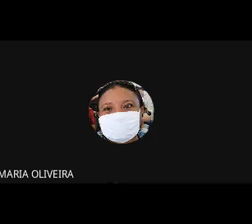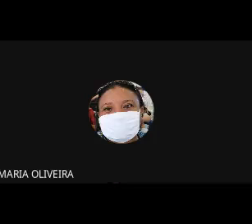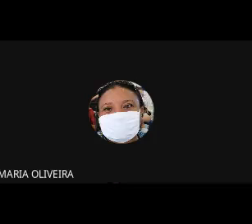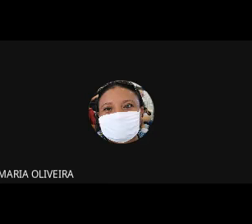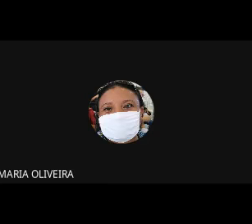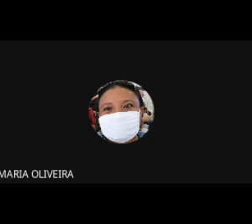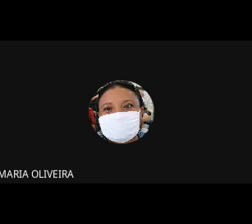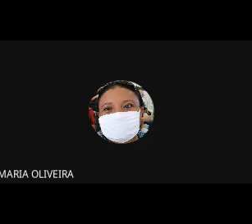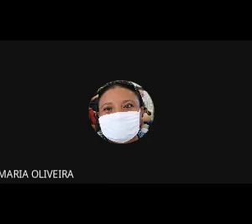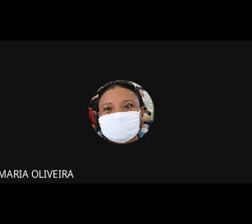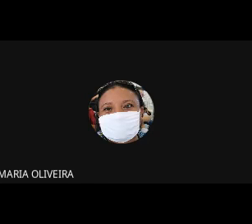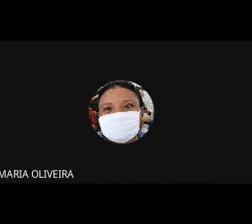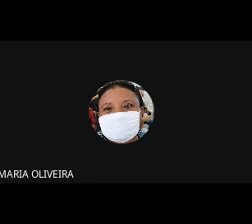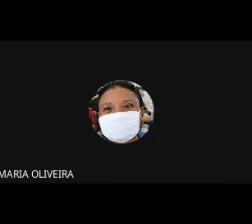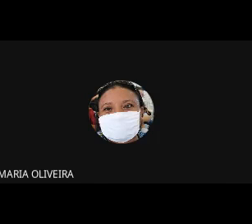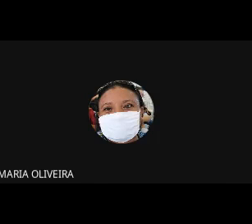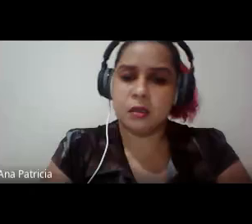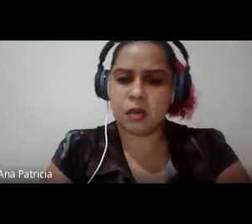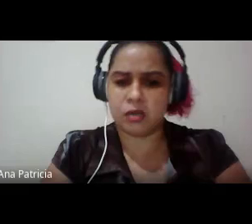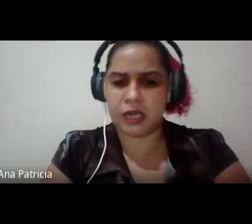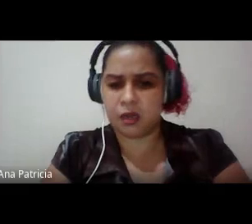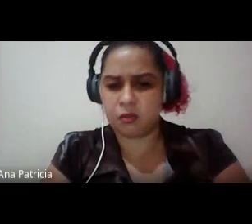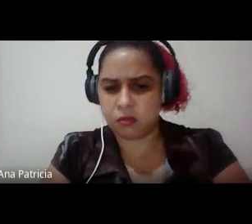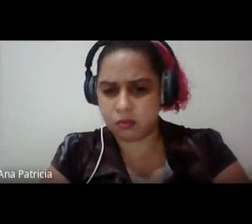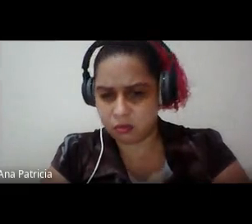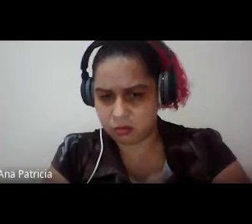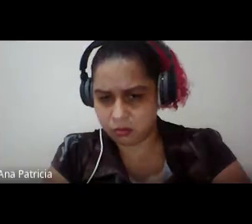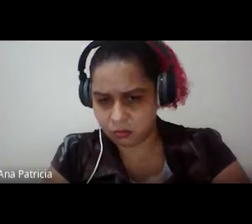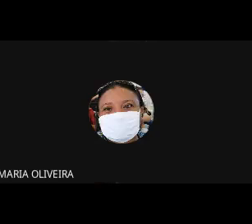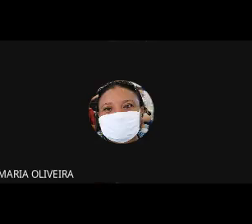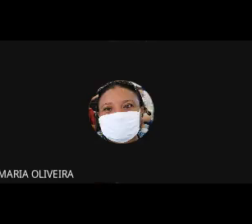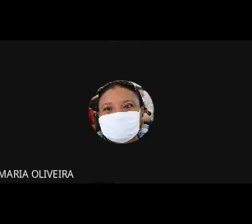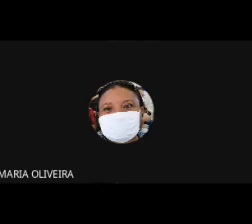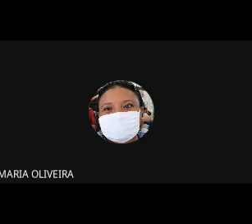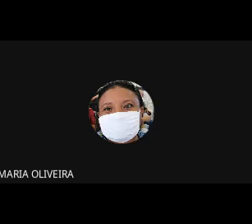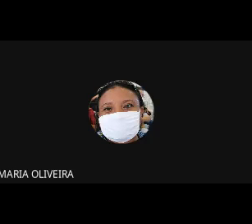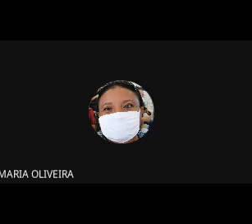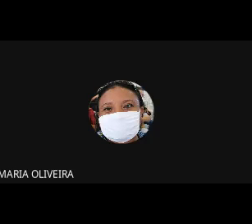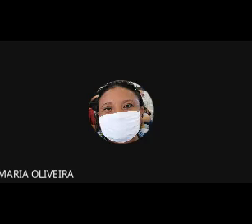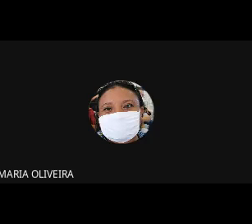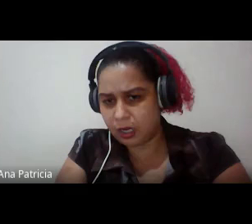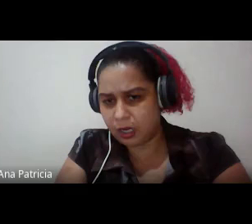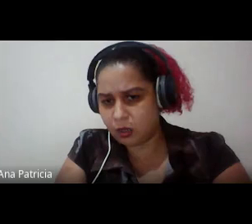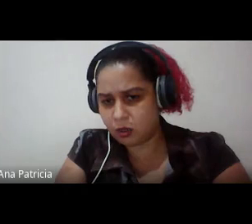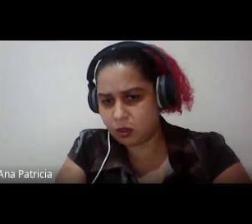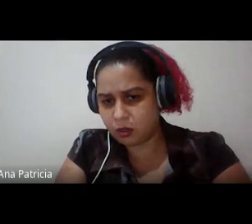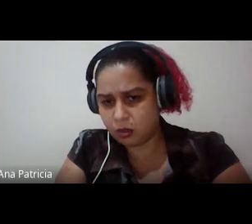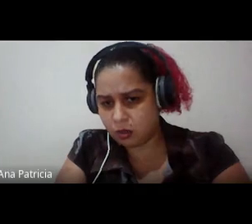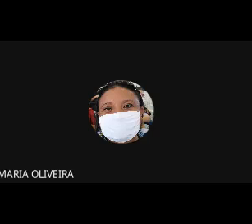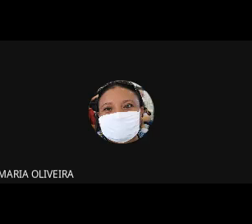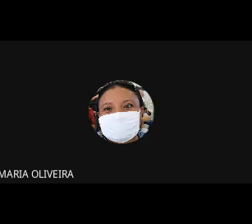Ana, não, você tira a sua apresentação. Eu não tirei, não? Tirou, não. O povo tá olhando minha